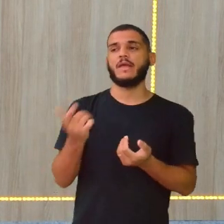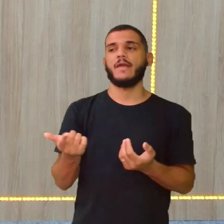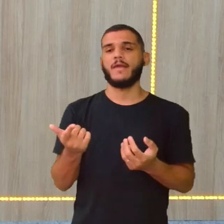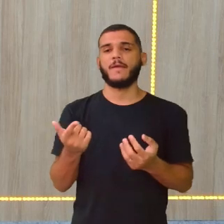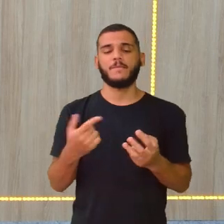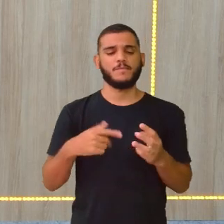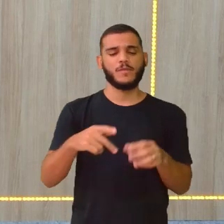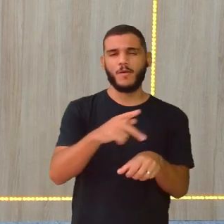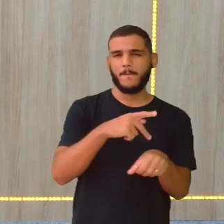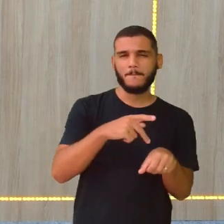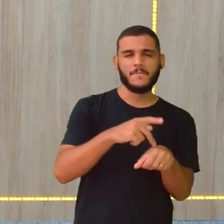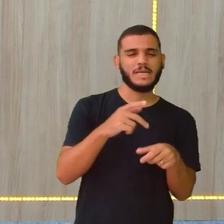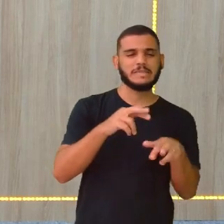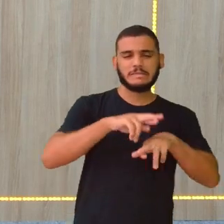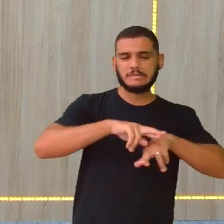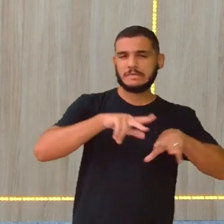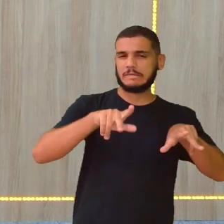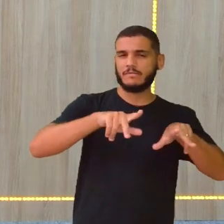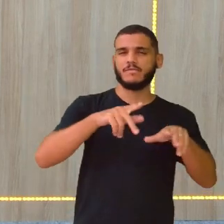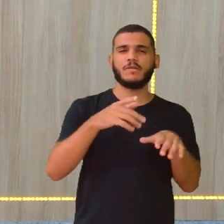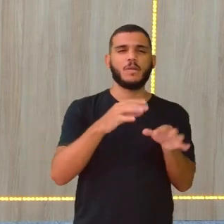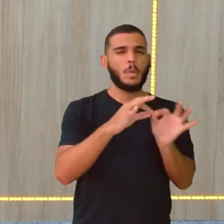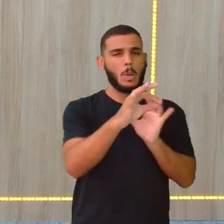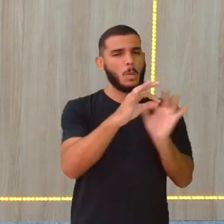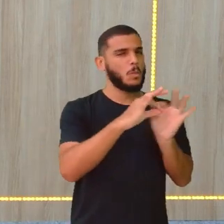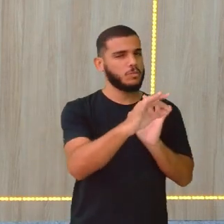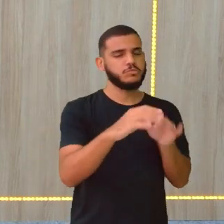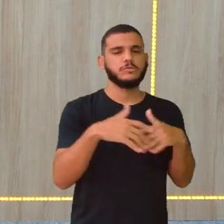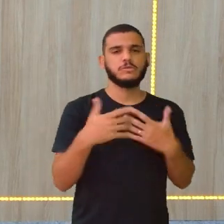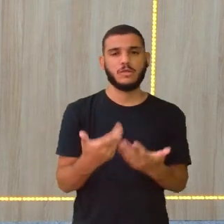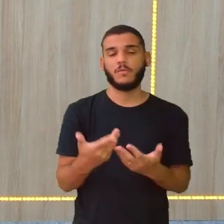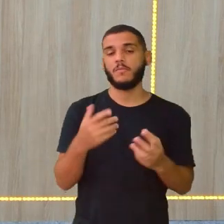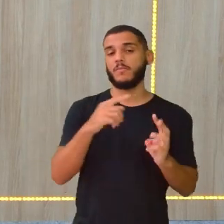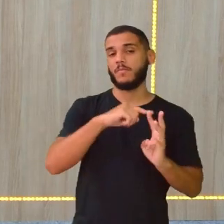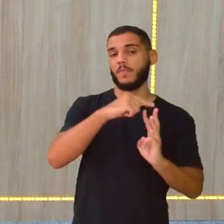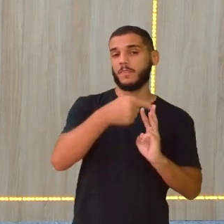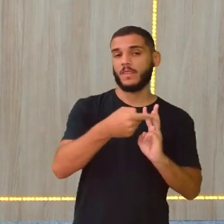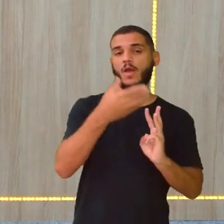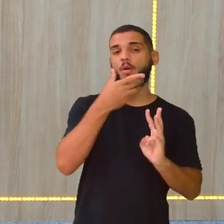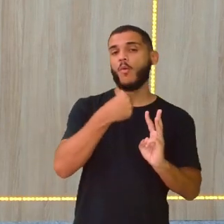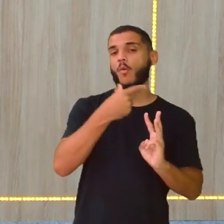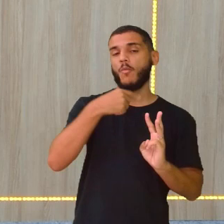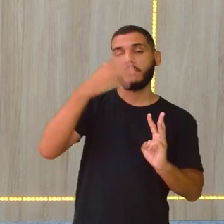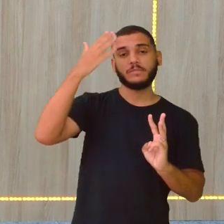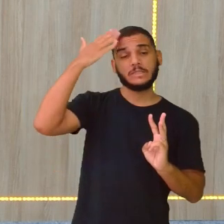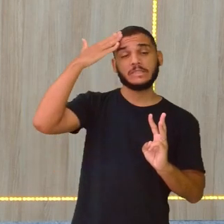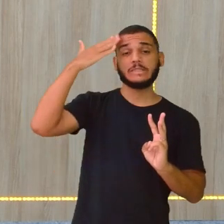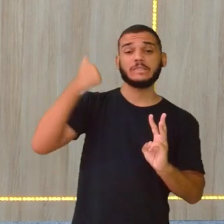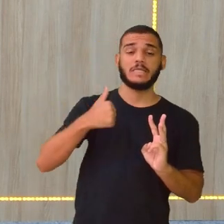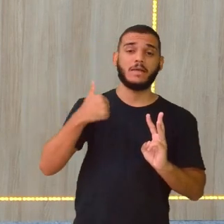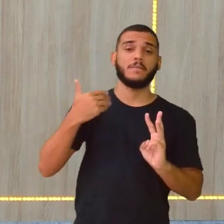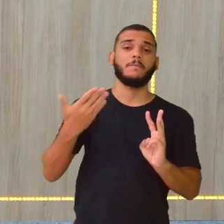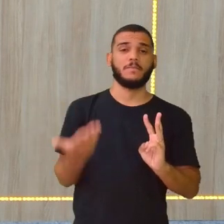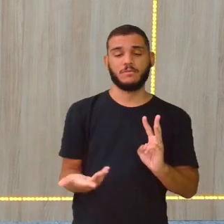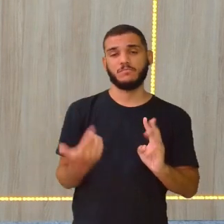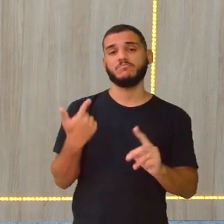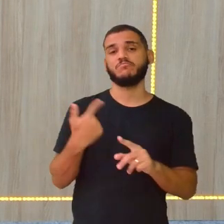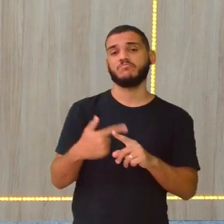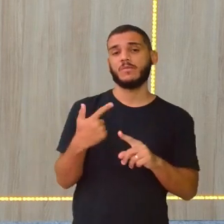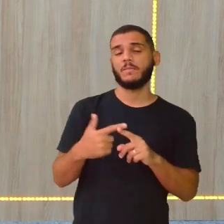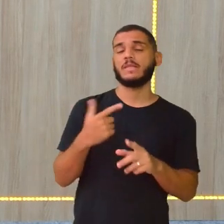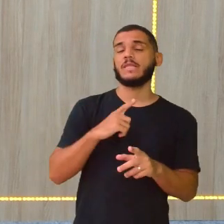Pérsia, Arábia, né? Esses reis, eles eram homens sábios, né? Quando nos traz